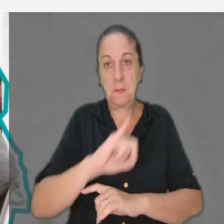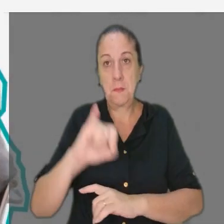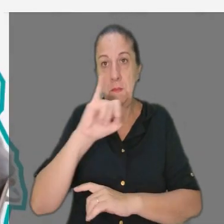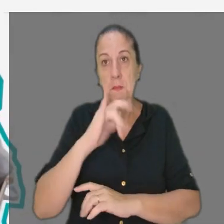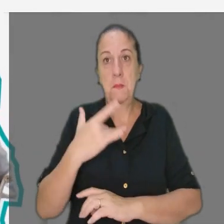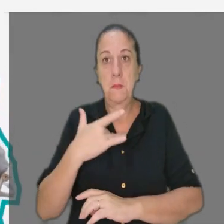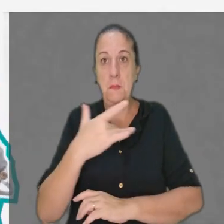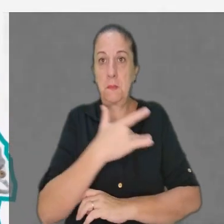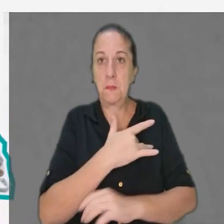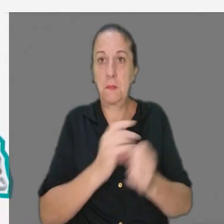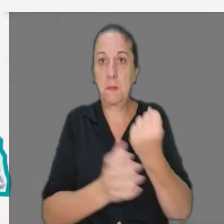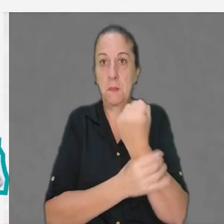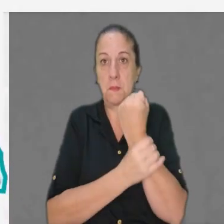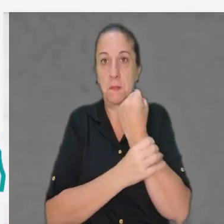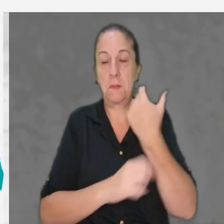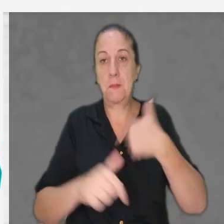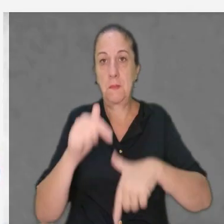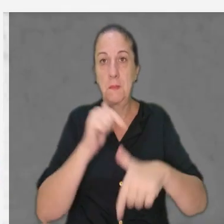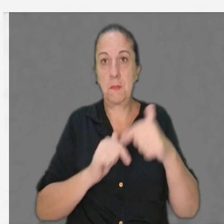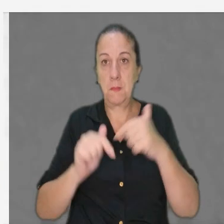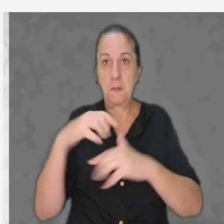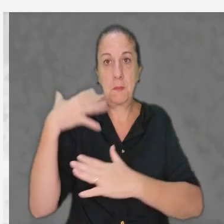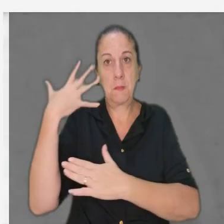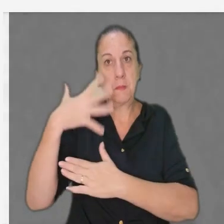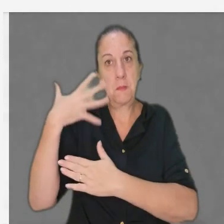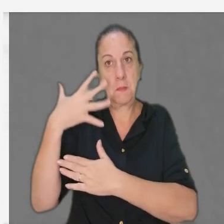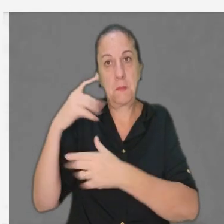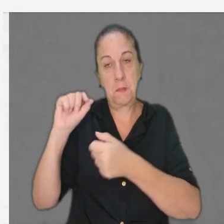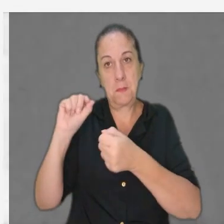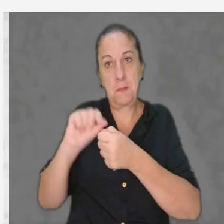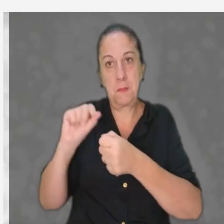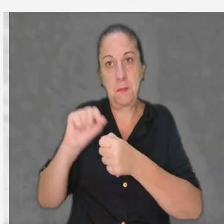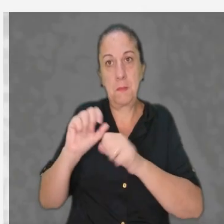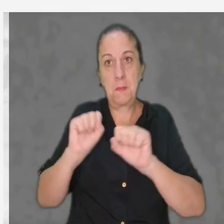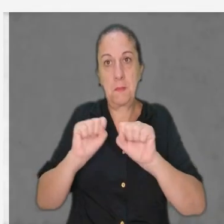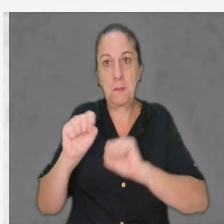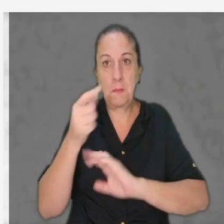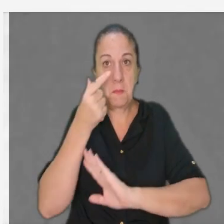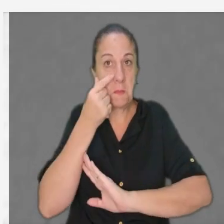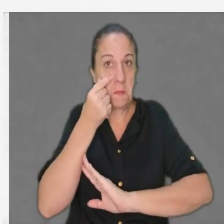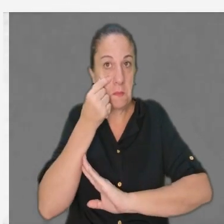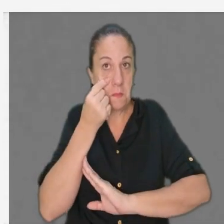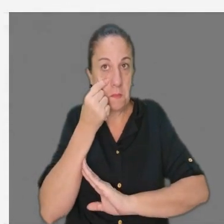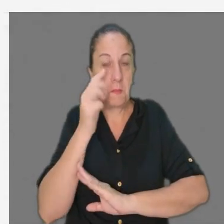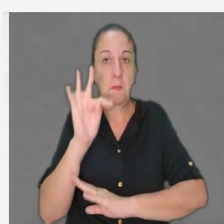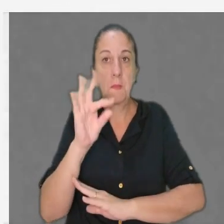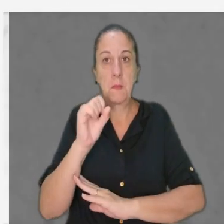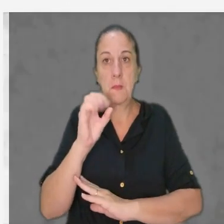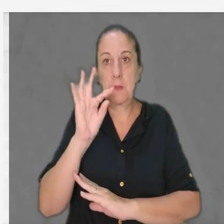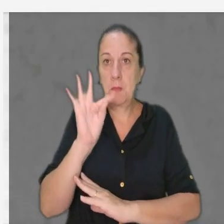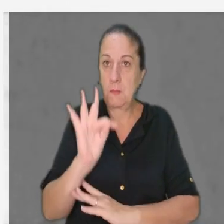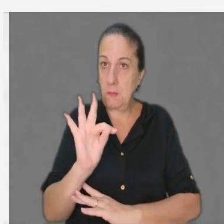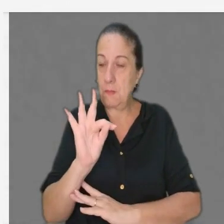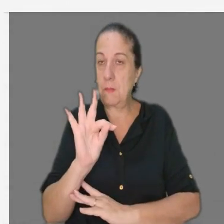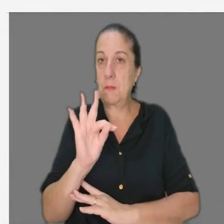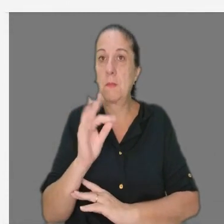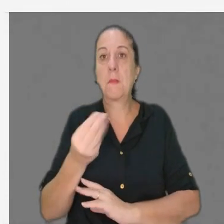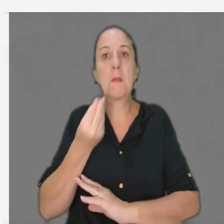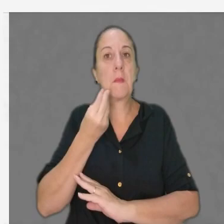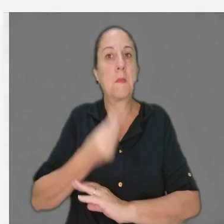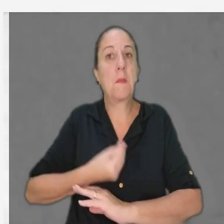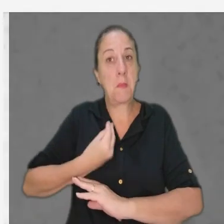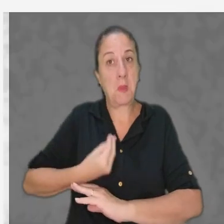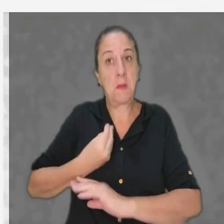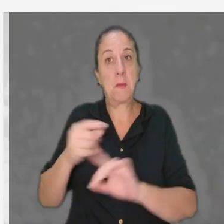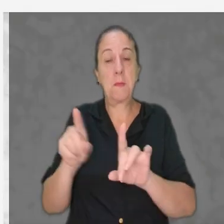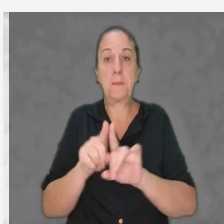da saúde e da segurança no trabalho. A palestra será realizada no formato presencial no TST e terá transmissão